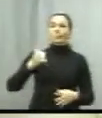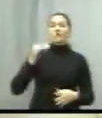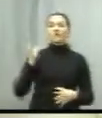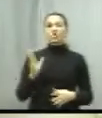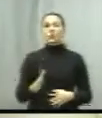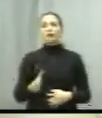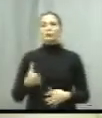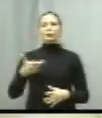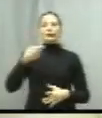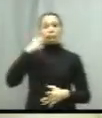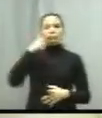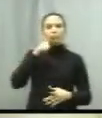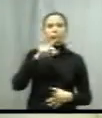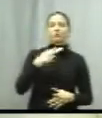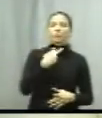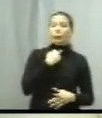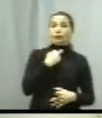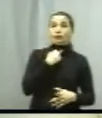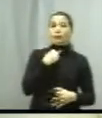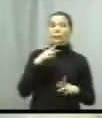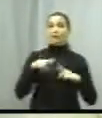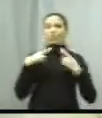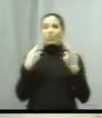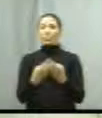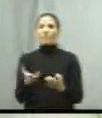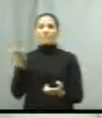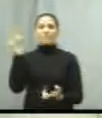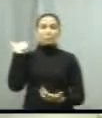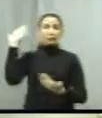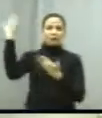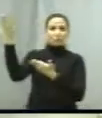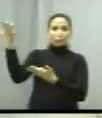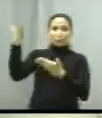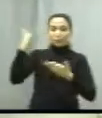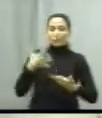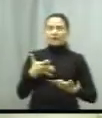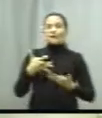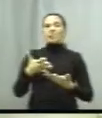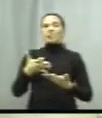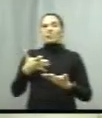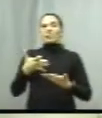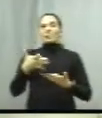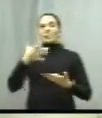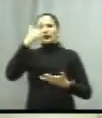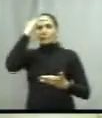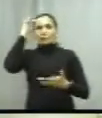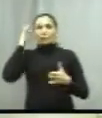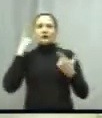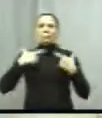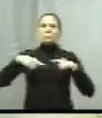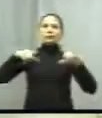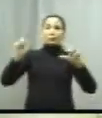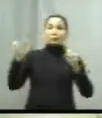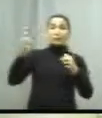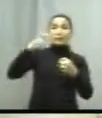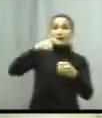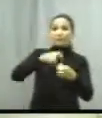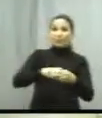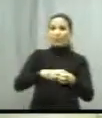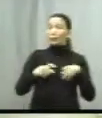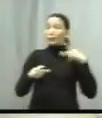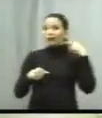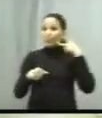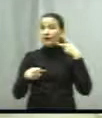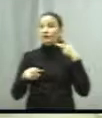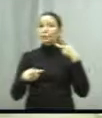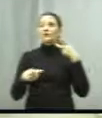pude fazer na sessão passada, convidar todos que acompanham a TV Circulando. Este vereador voltou com